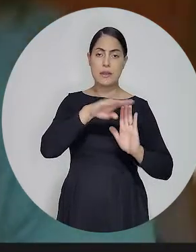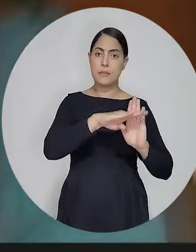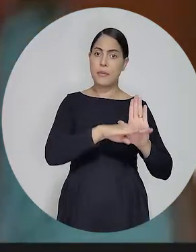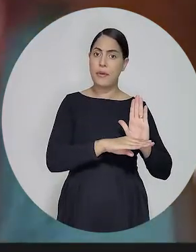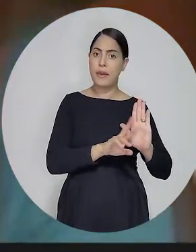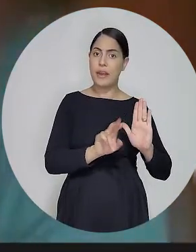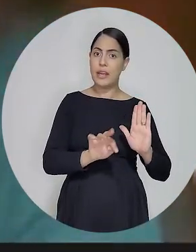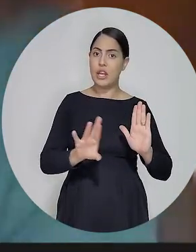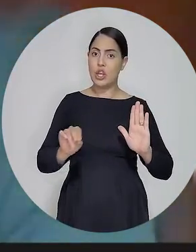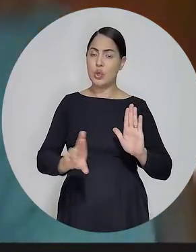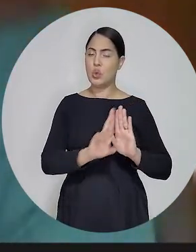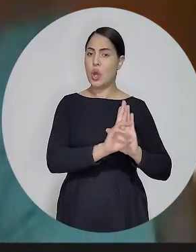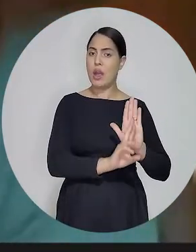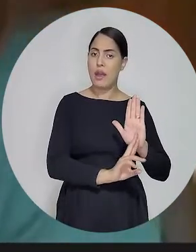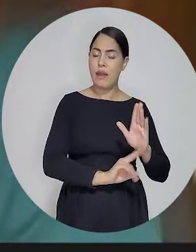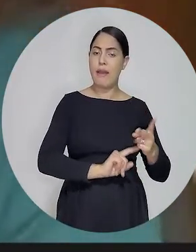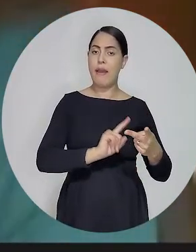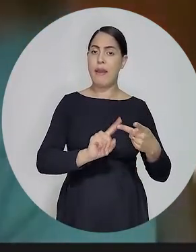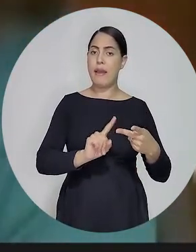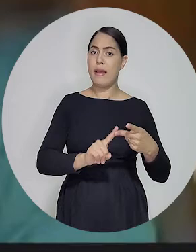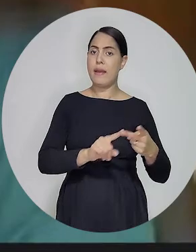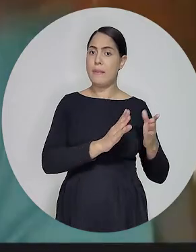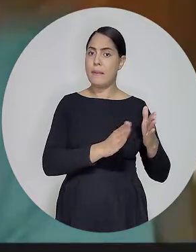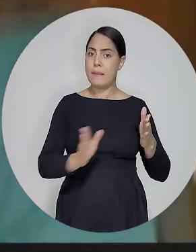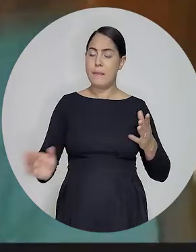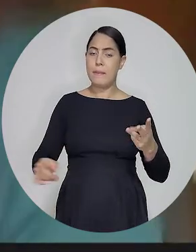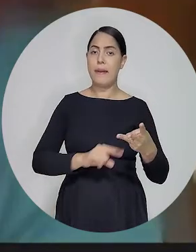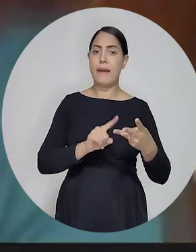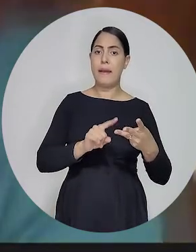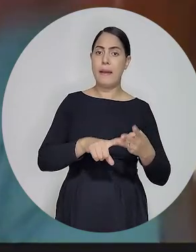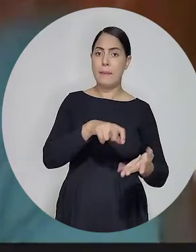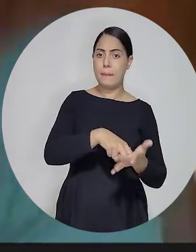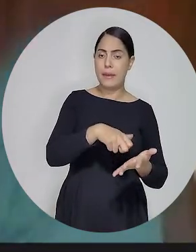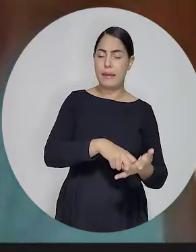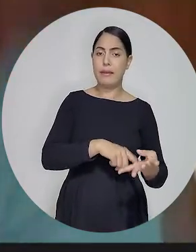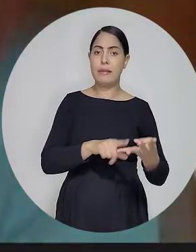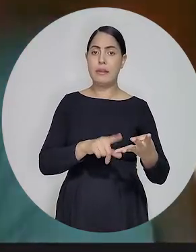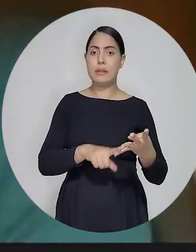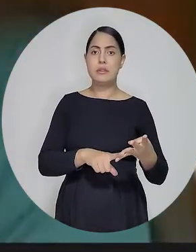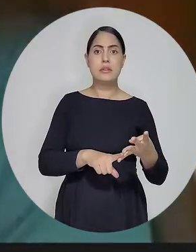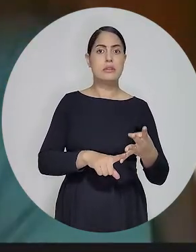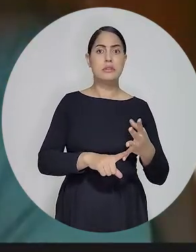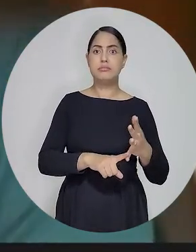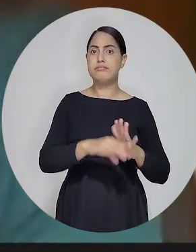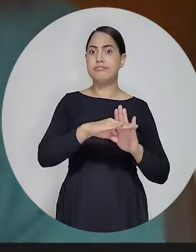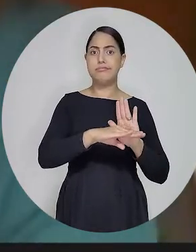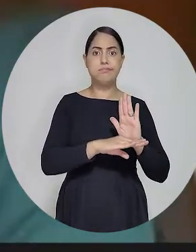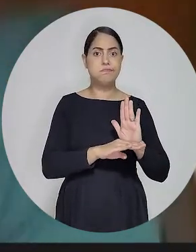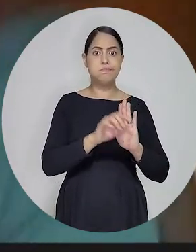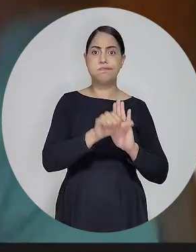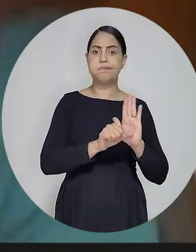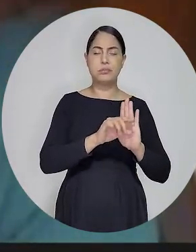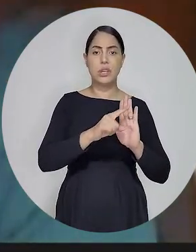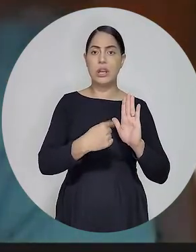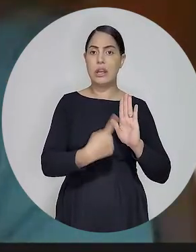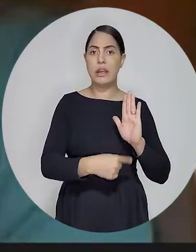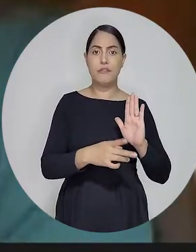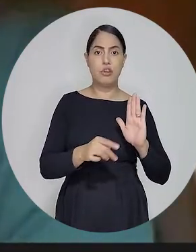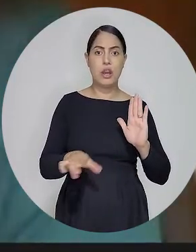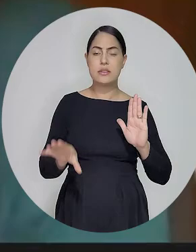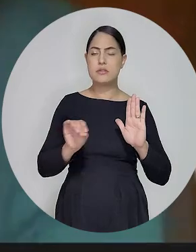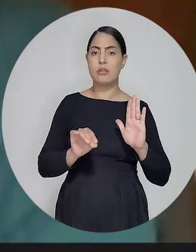alterada. Seus ritos, procedimentos, penas, revogação de dispositivos, e certamente